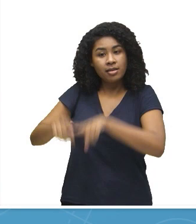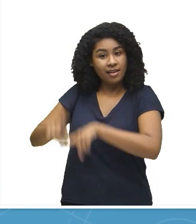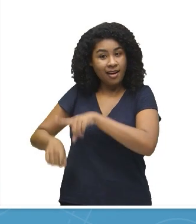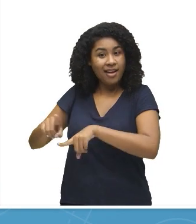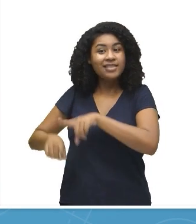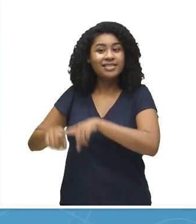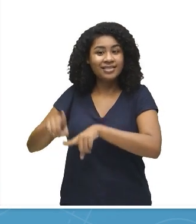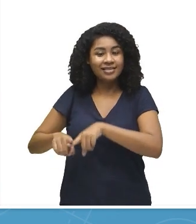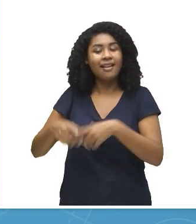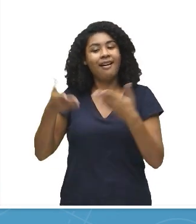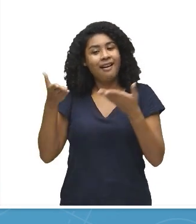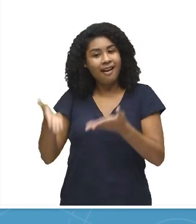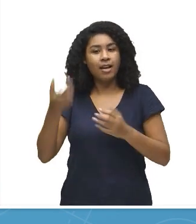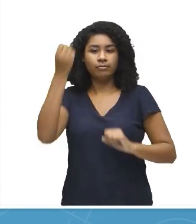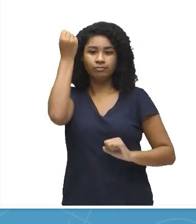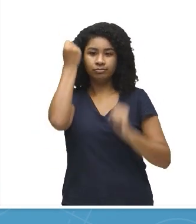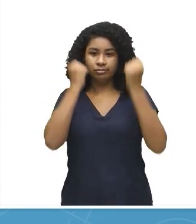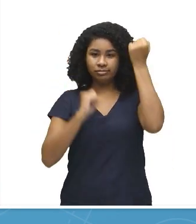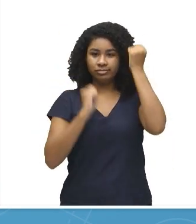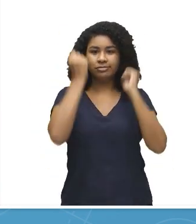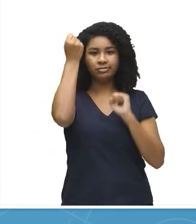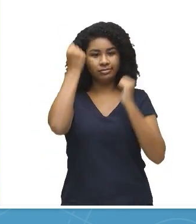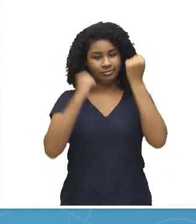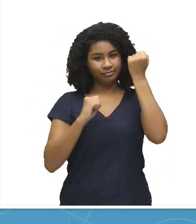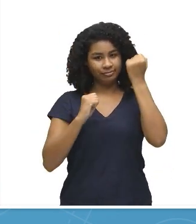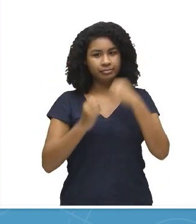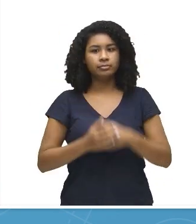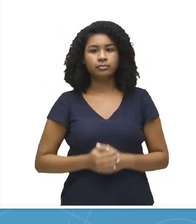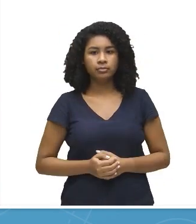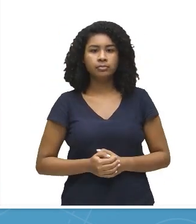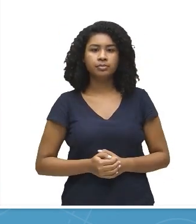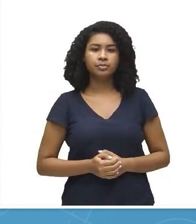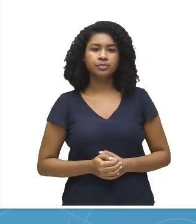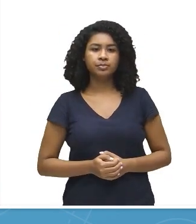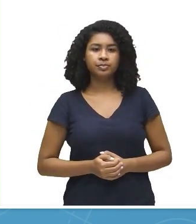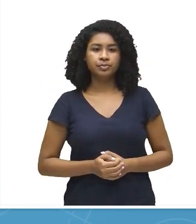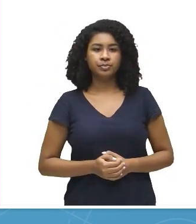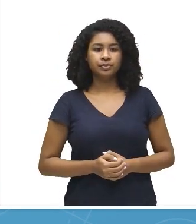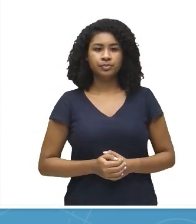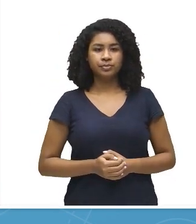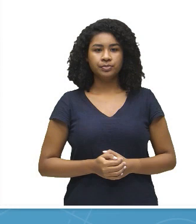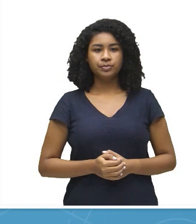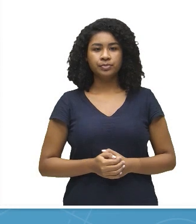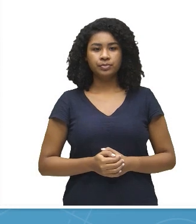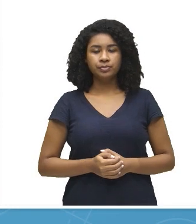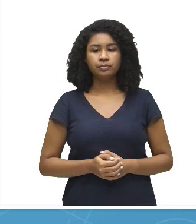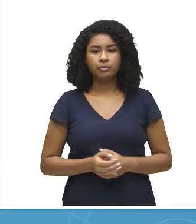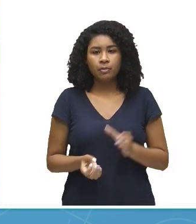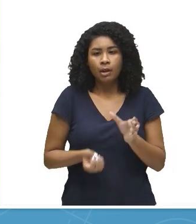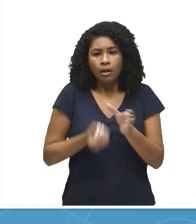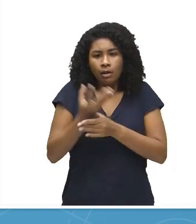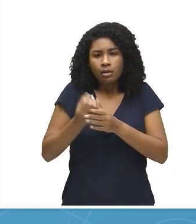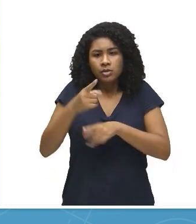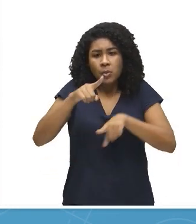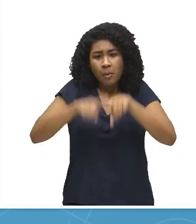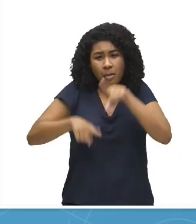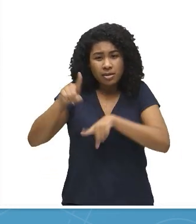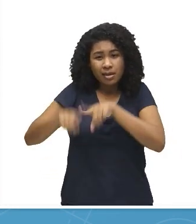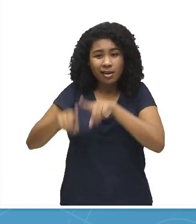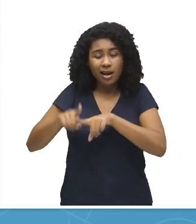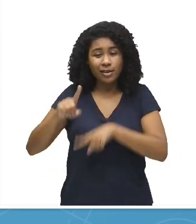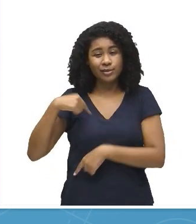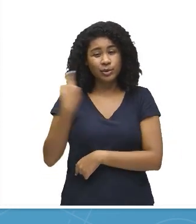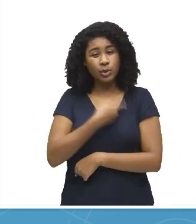que vai passar aí pela indústria. Isso de forma direta ou indiretamente aí o que